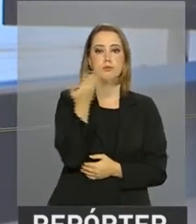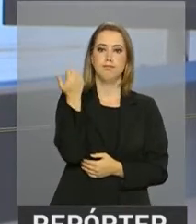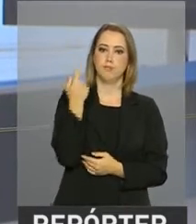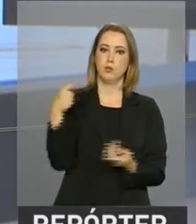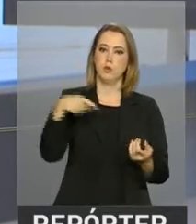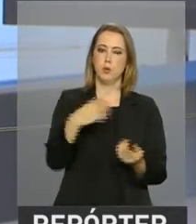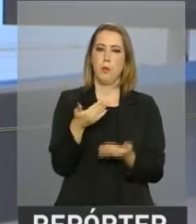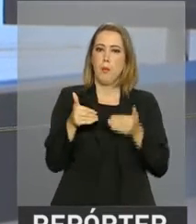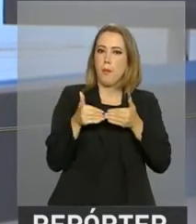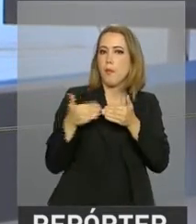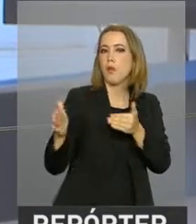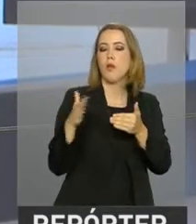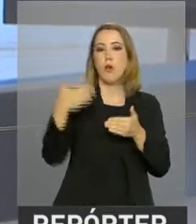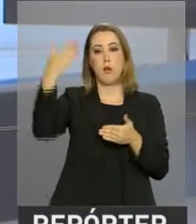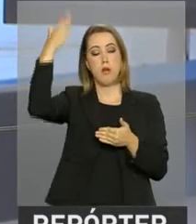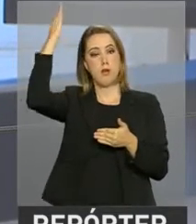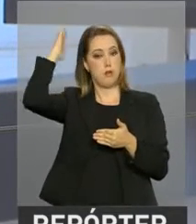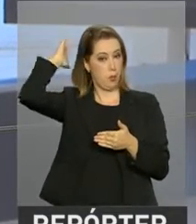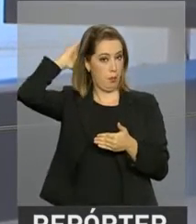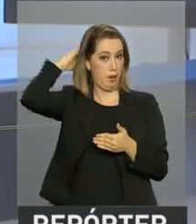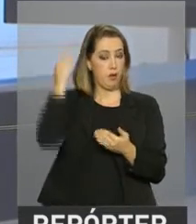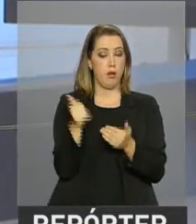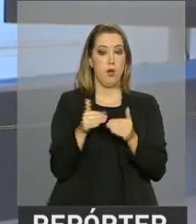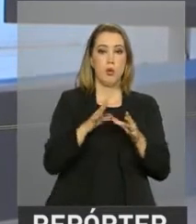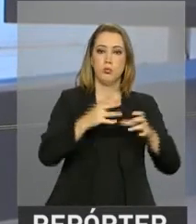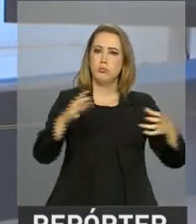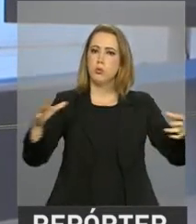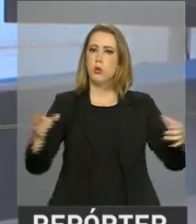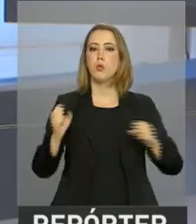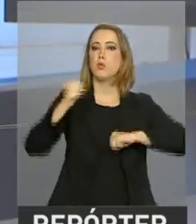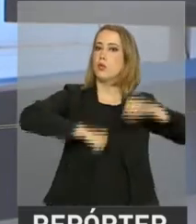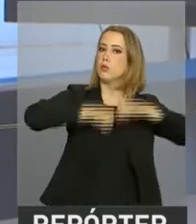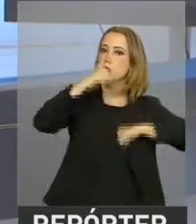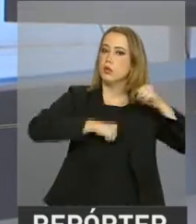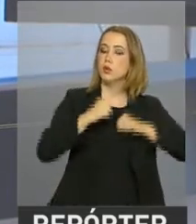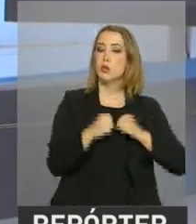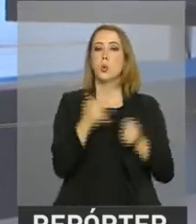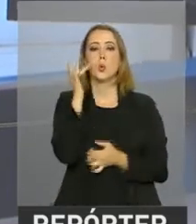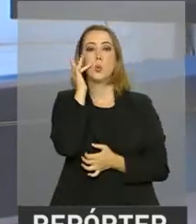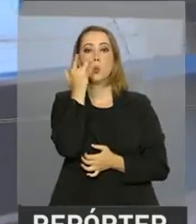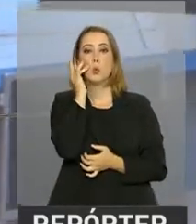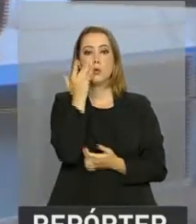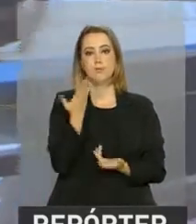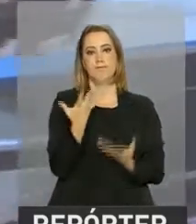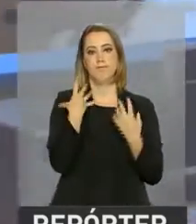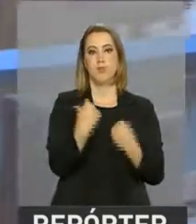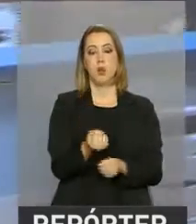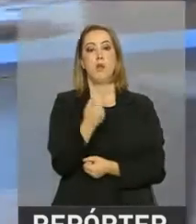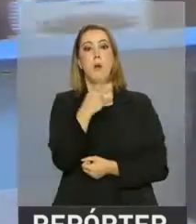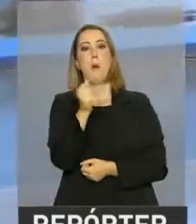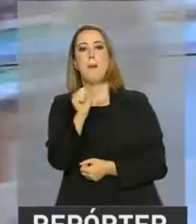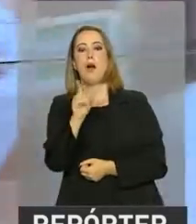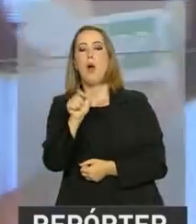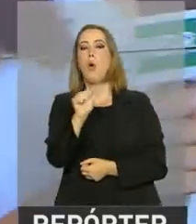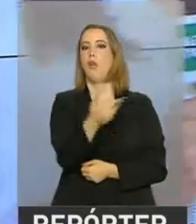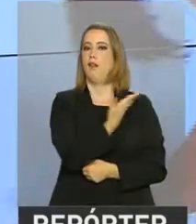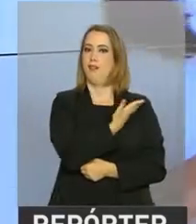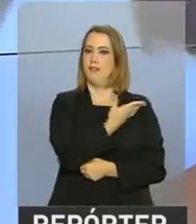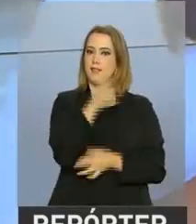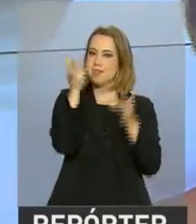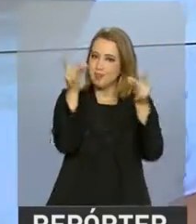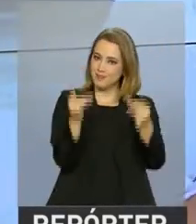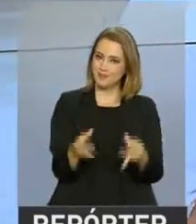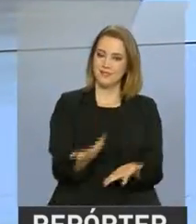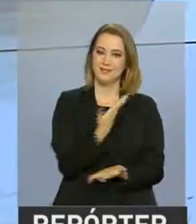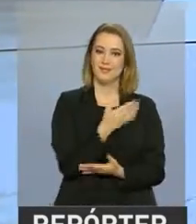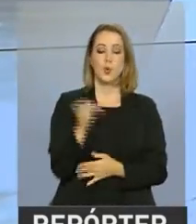dos Carajás, no Pará, o maior empreendimento da indústria da mineração. Vamos falar então com a repórter Paola De Orte, que tem os detalhes para a